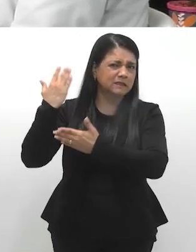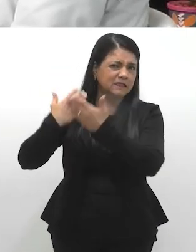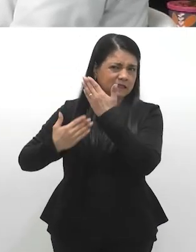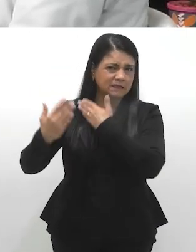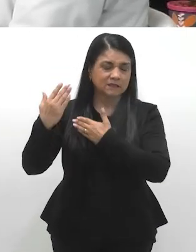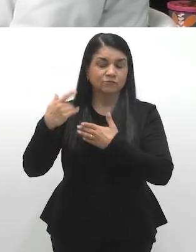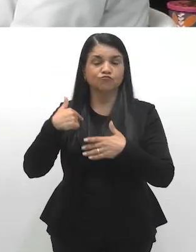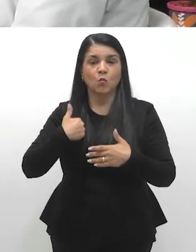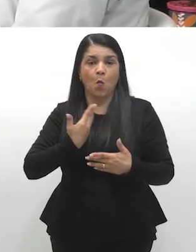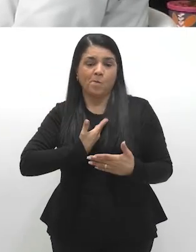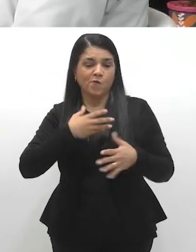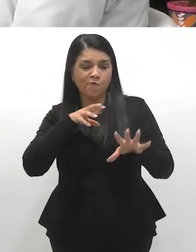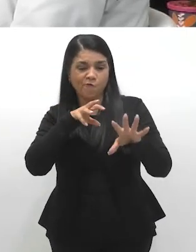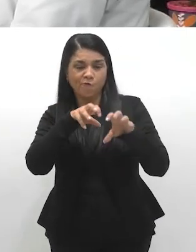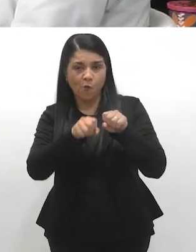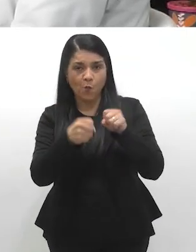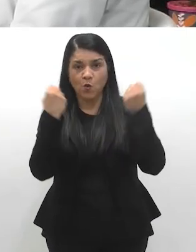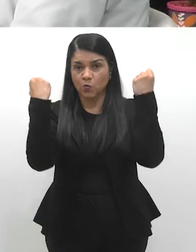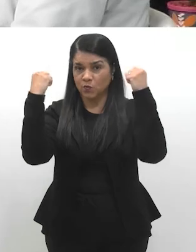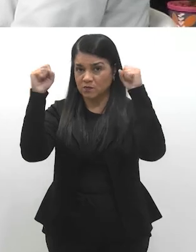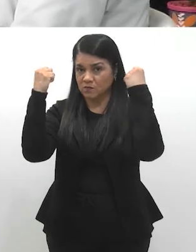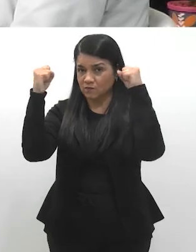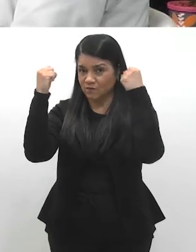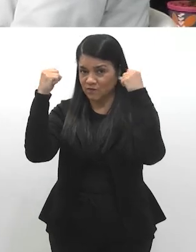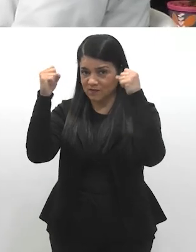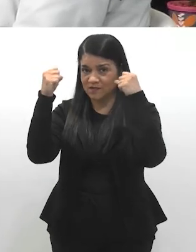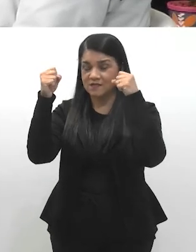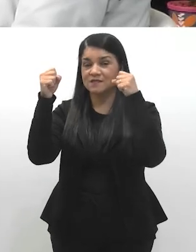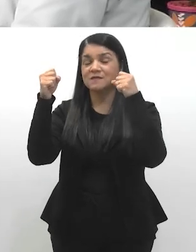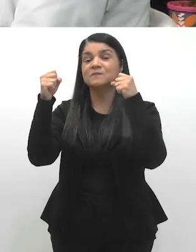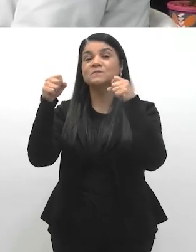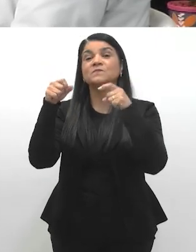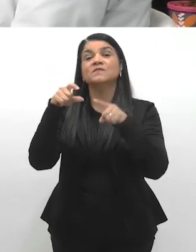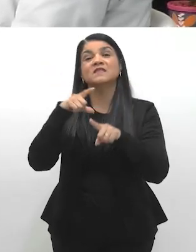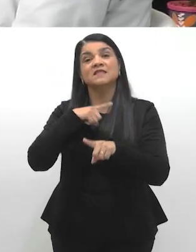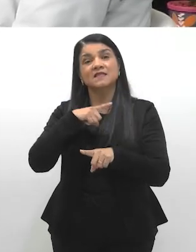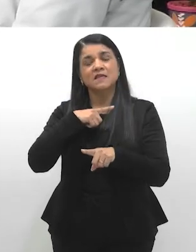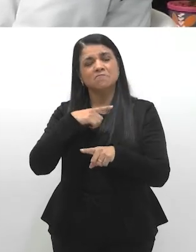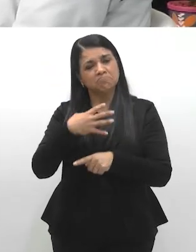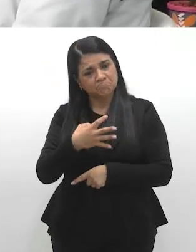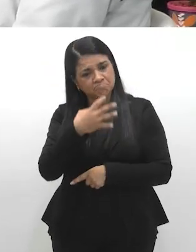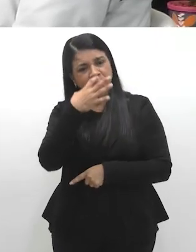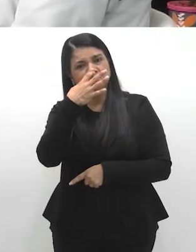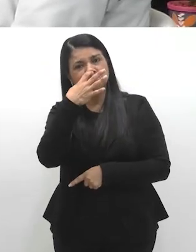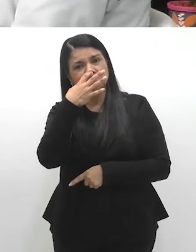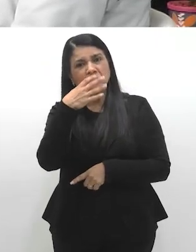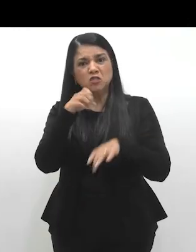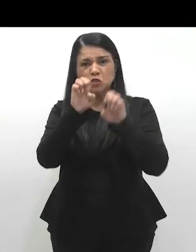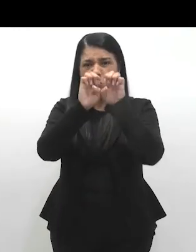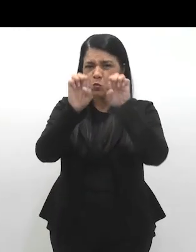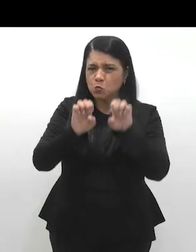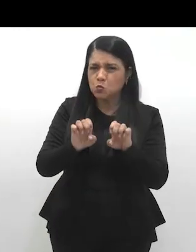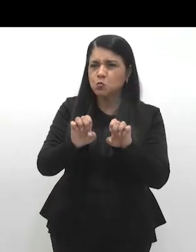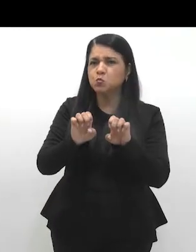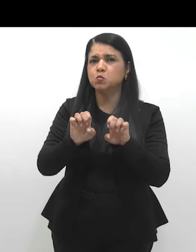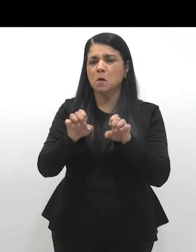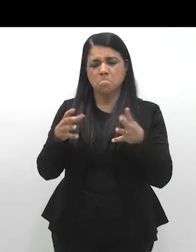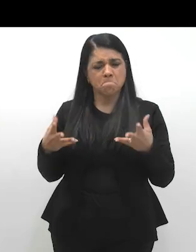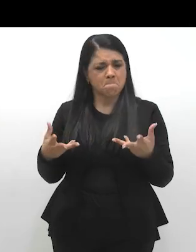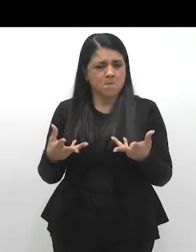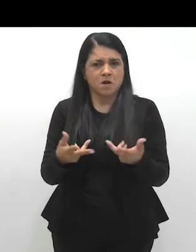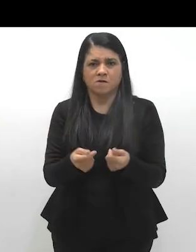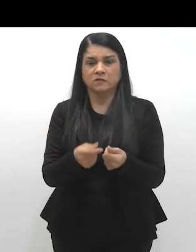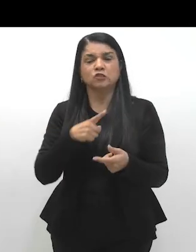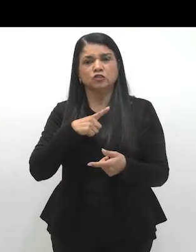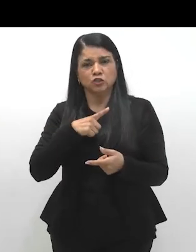um colega meu, enfim, que se formou em Educação Física, que também tem lá, né? E me impressionei bastante com a estrutura,